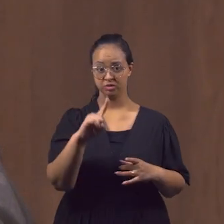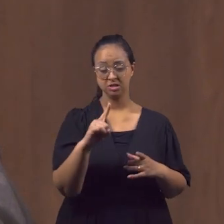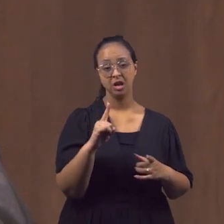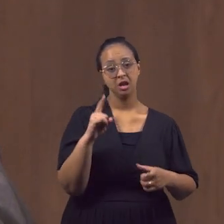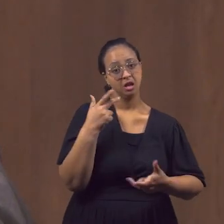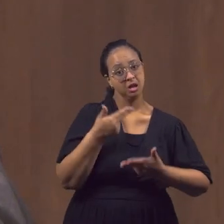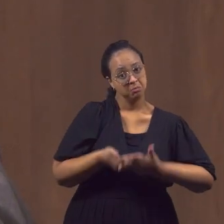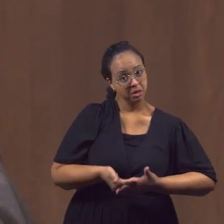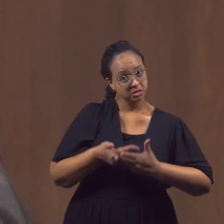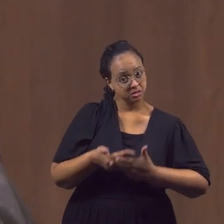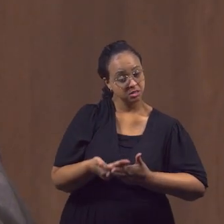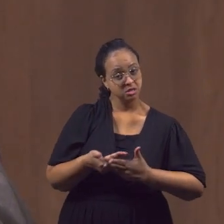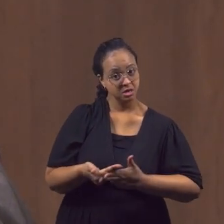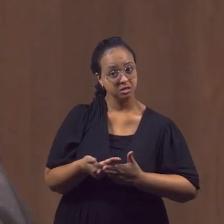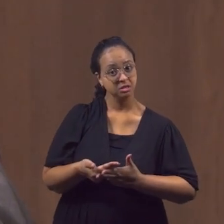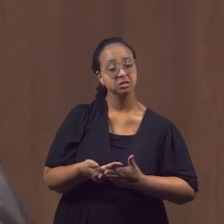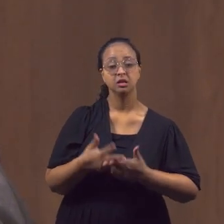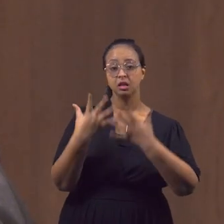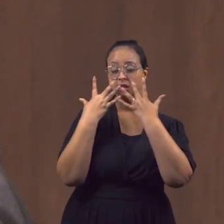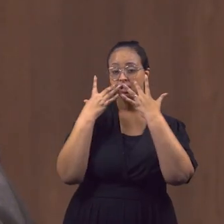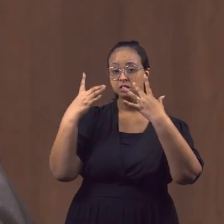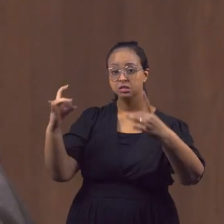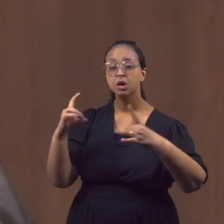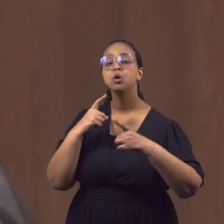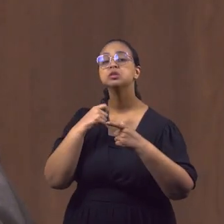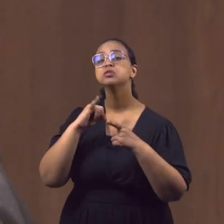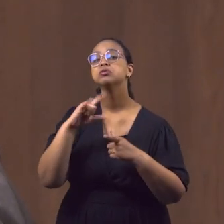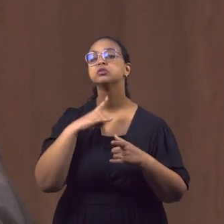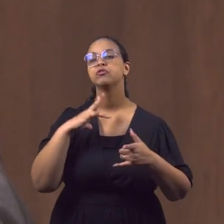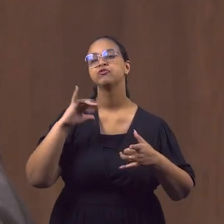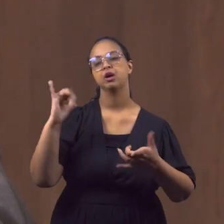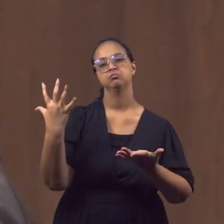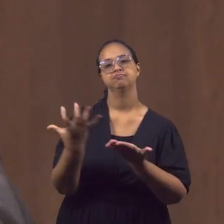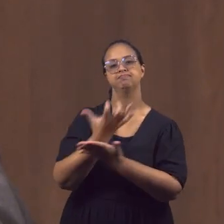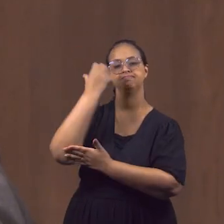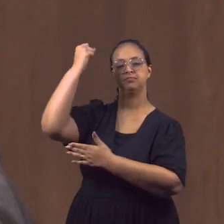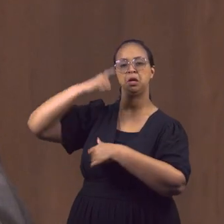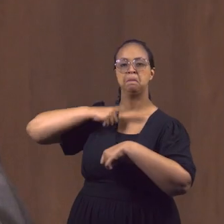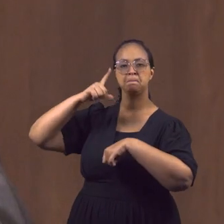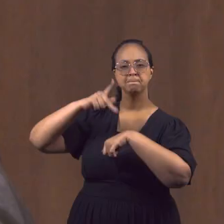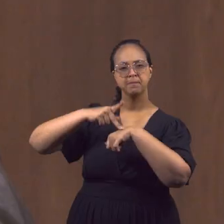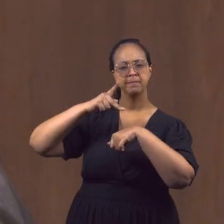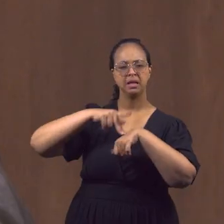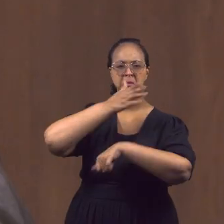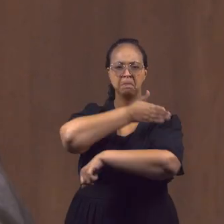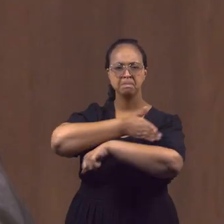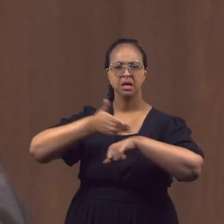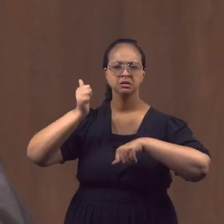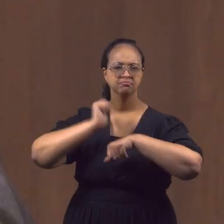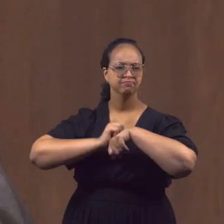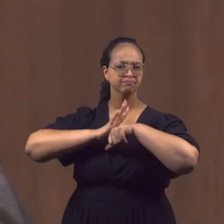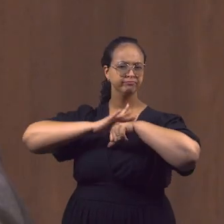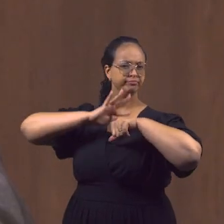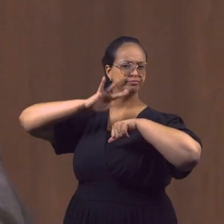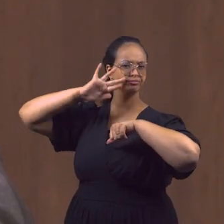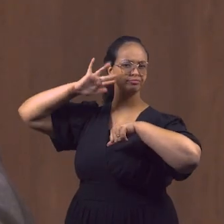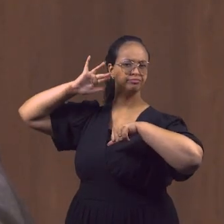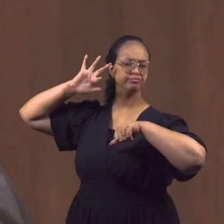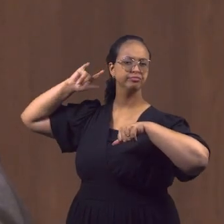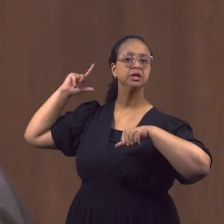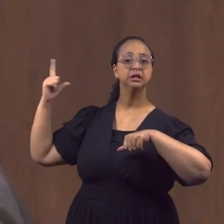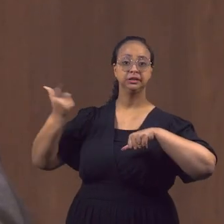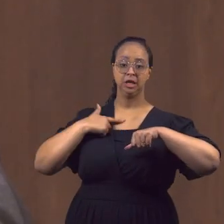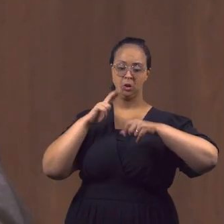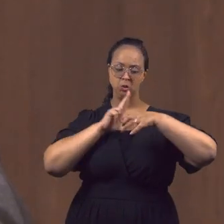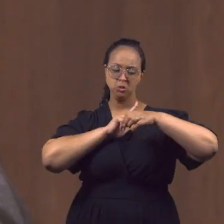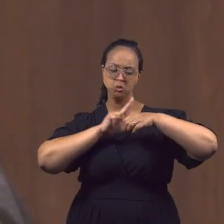que vencer, darei a comer do maná escondido, e dar-te-ei uma pedra branca, e na pedra um